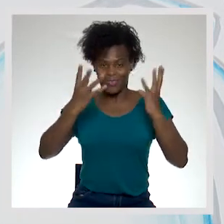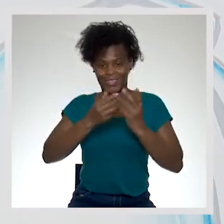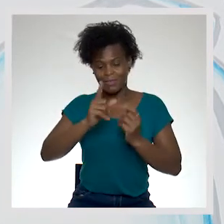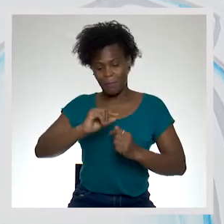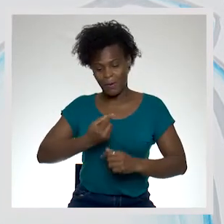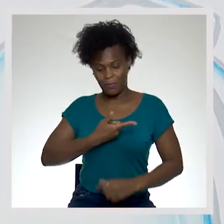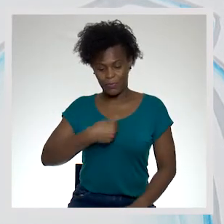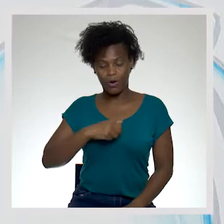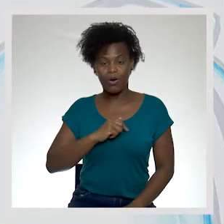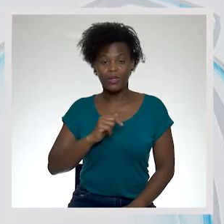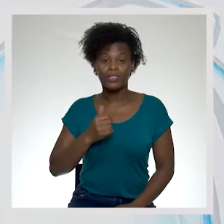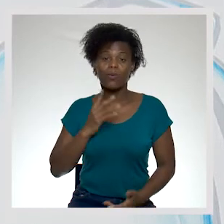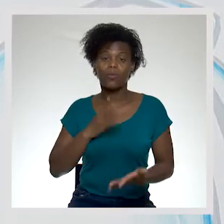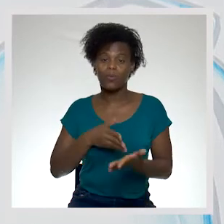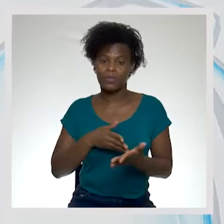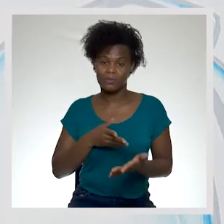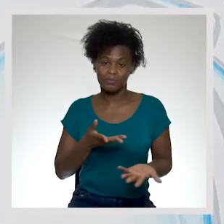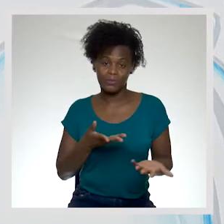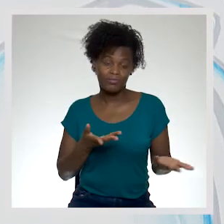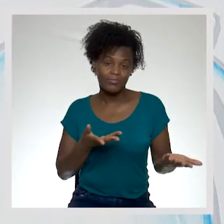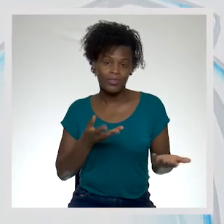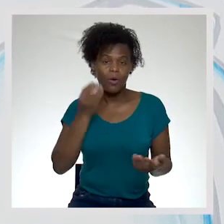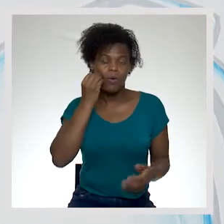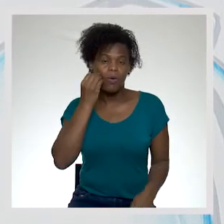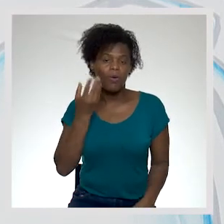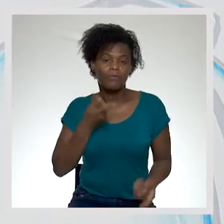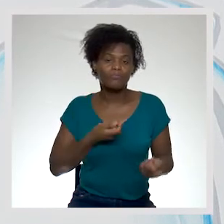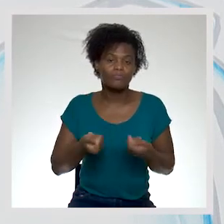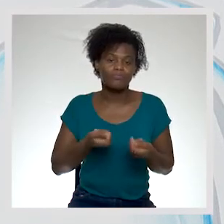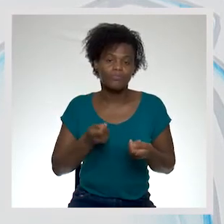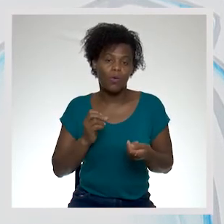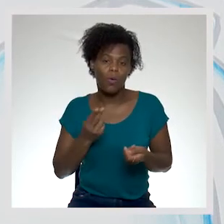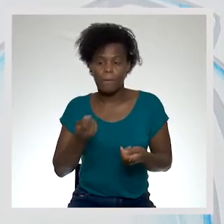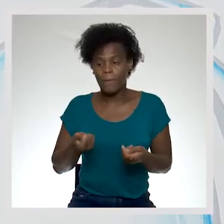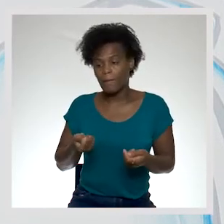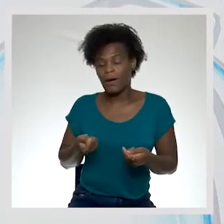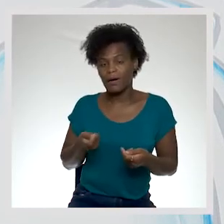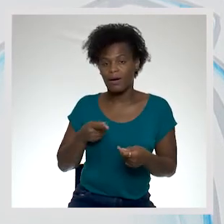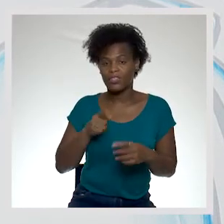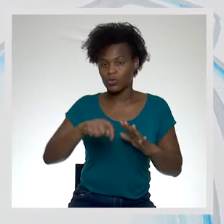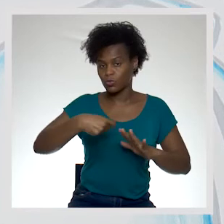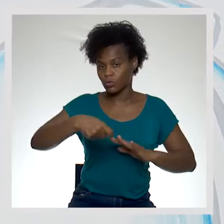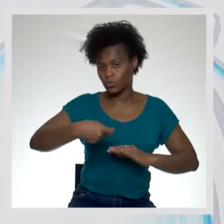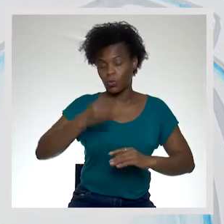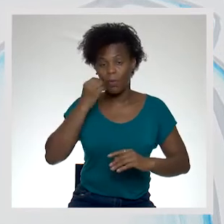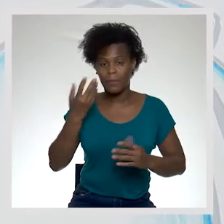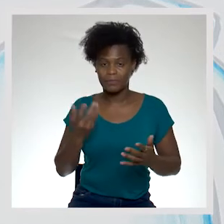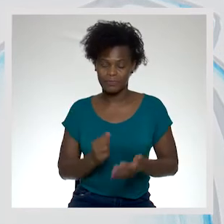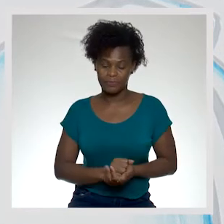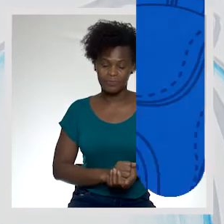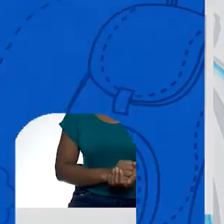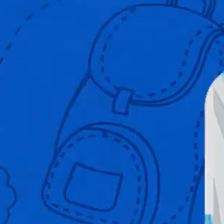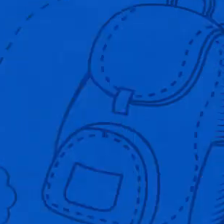natureza e para nós, e, por último, como gerir ou poupar estes